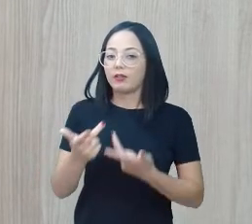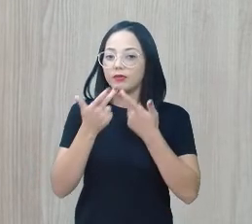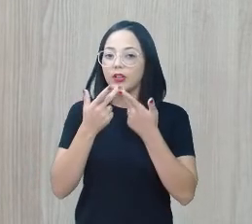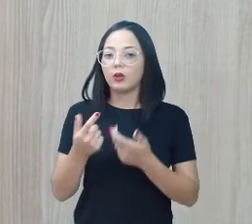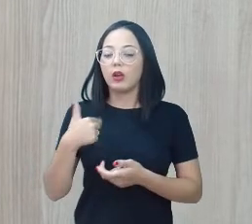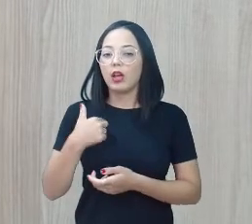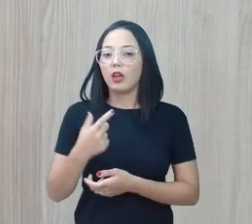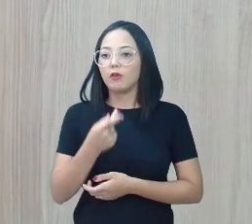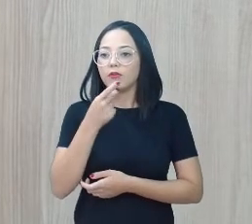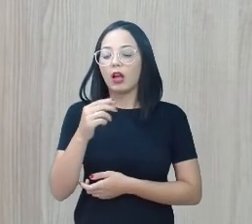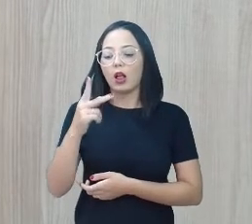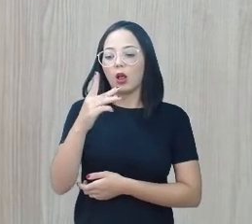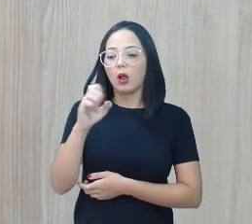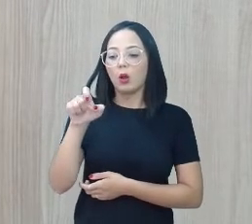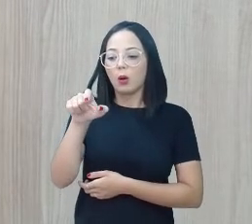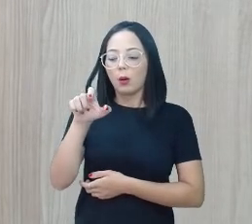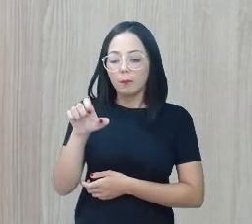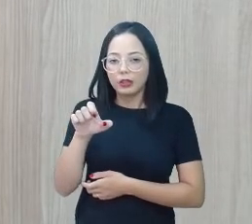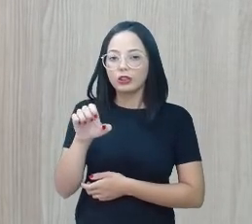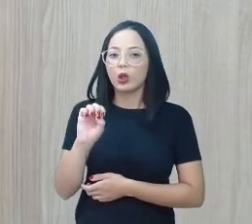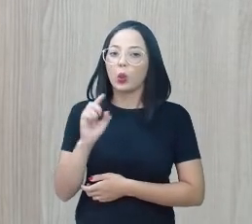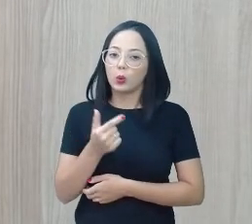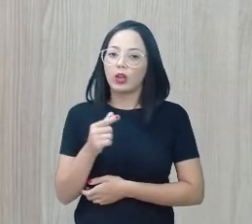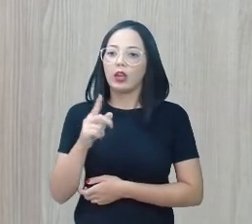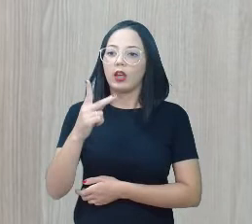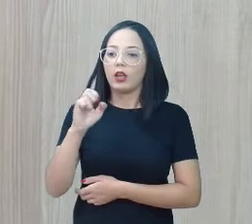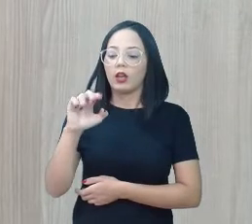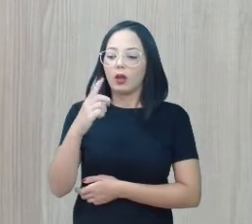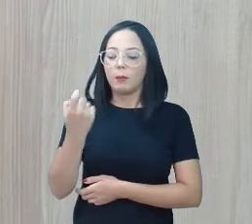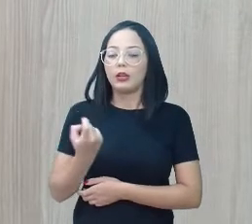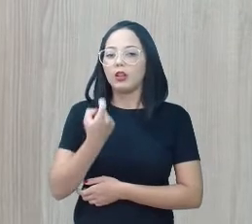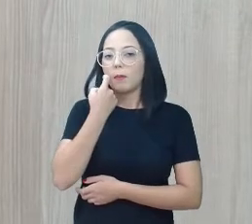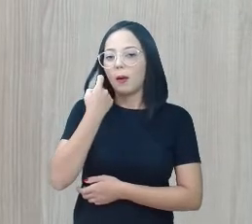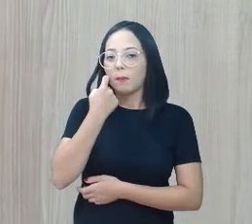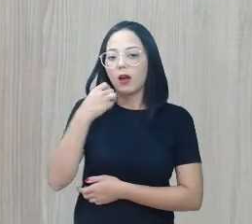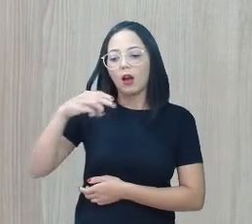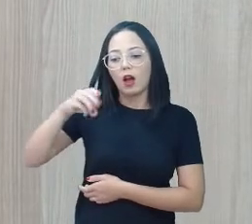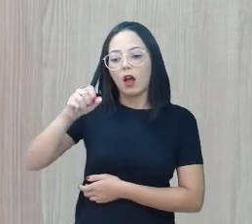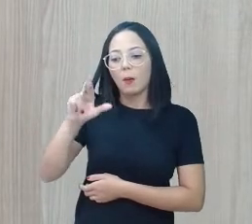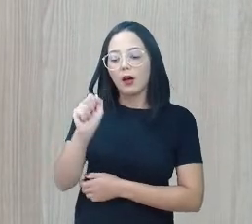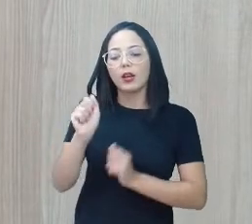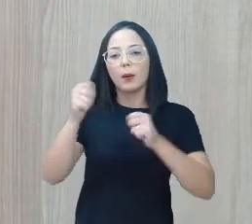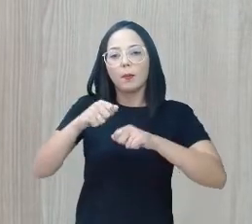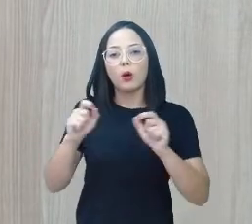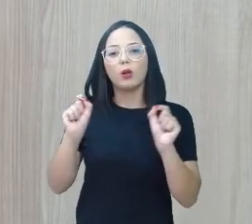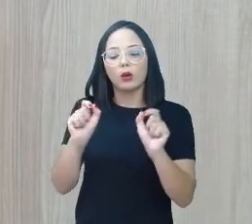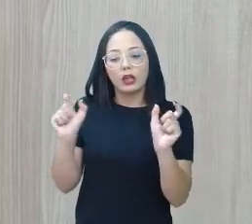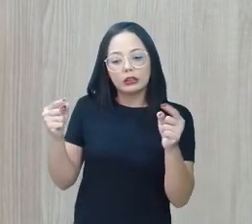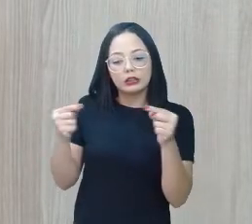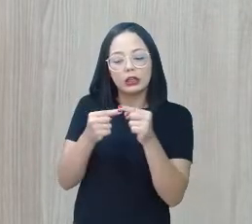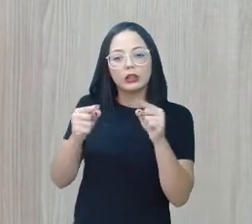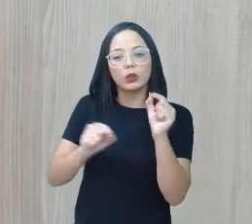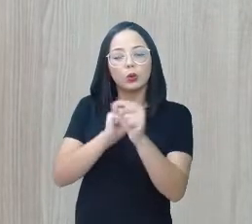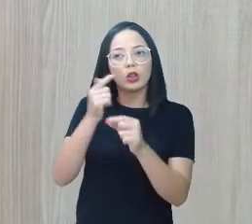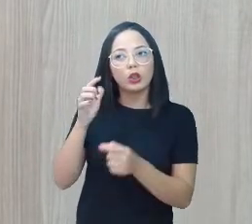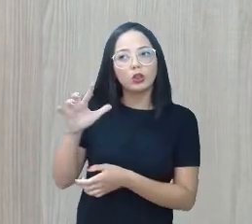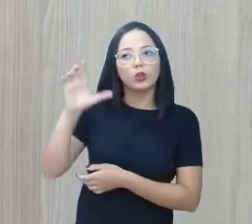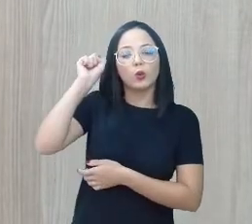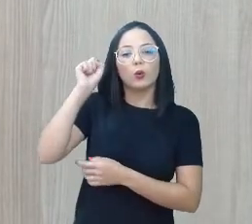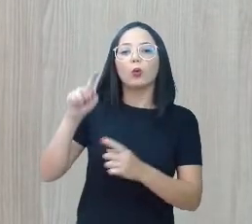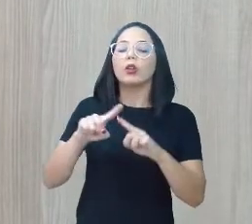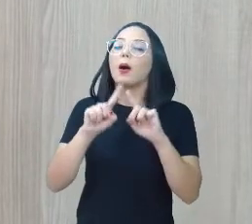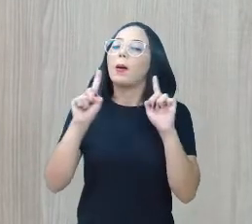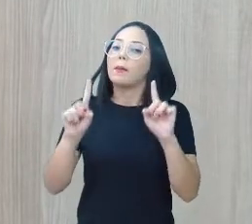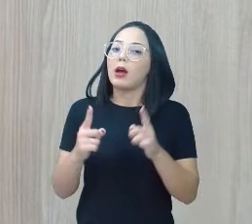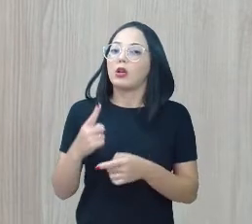eu falo peixe em vez de peixe. Então, veja bem, a Maria pode estar fazendo uma aproximação daquilo que ela escuta. Então,